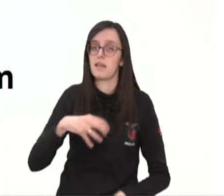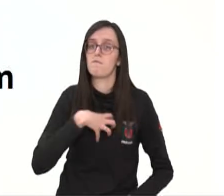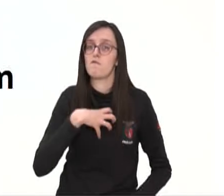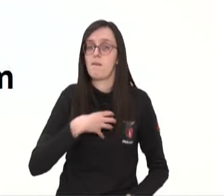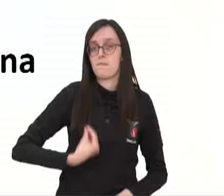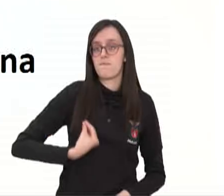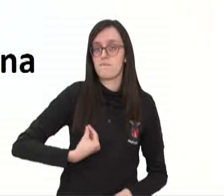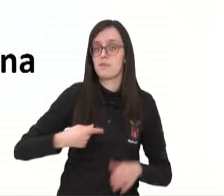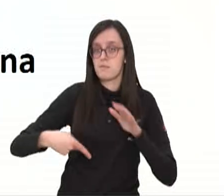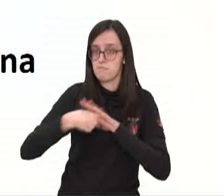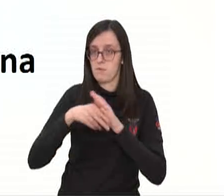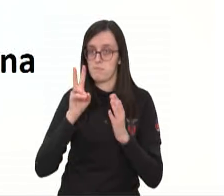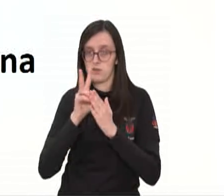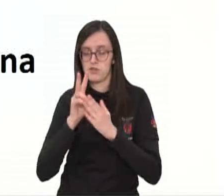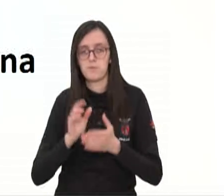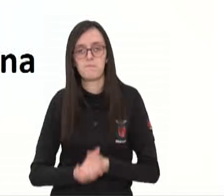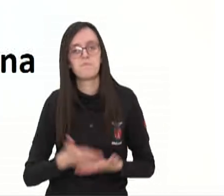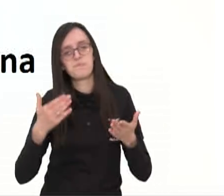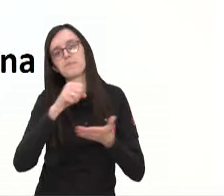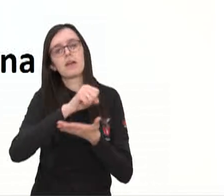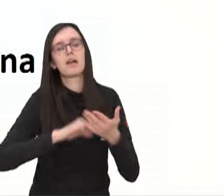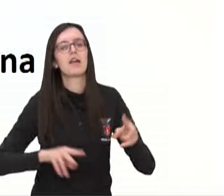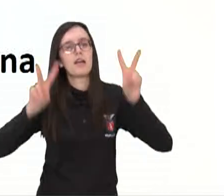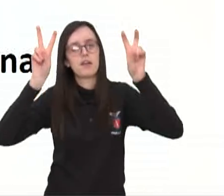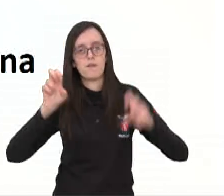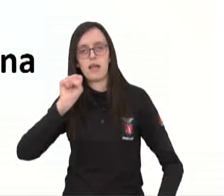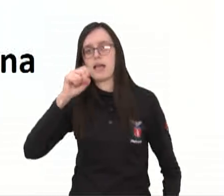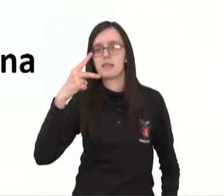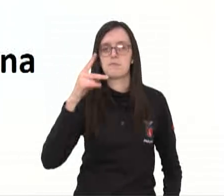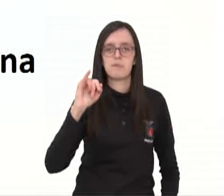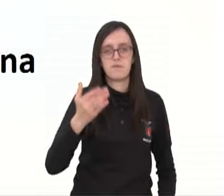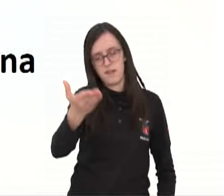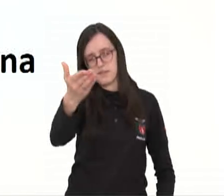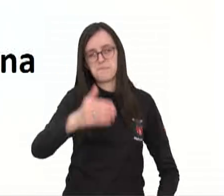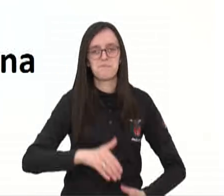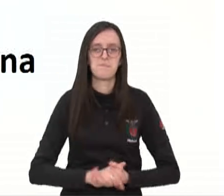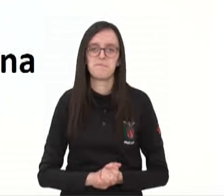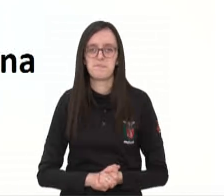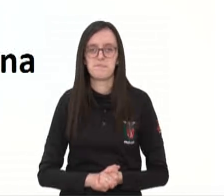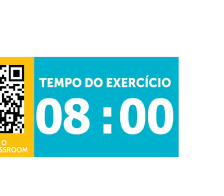vida indígena, sim. Tarefa sobre SPI. Vai lá.